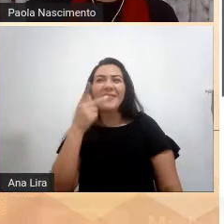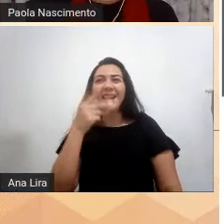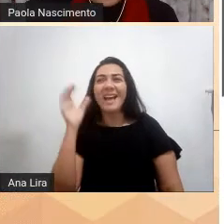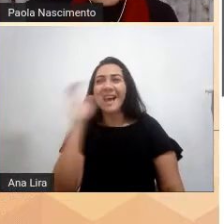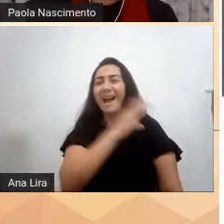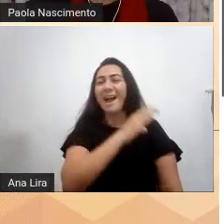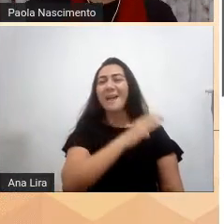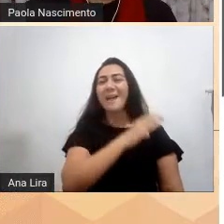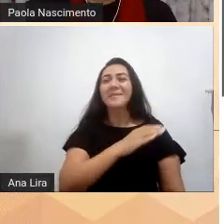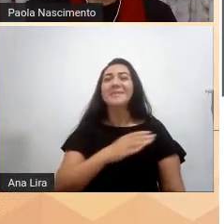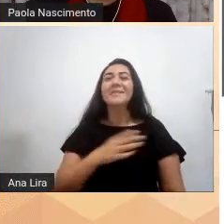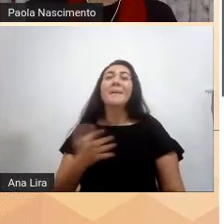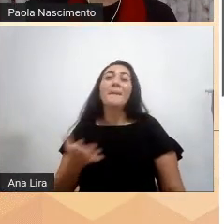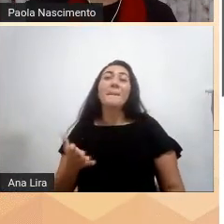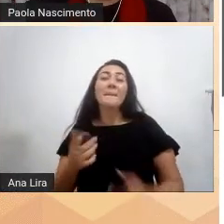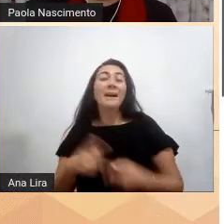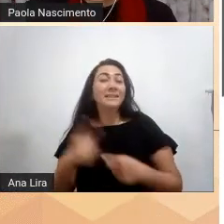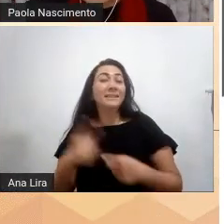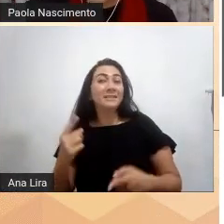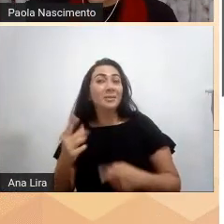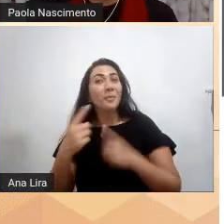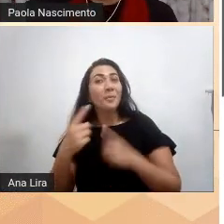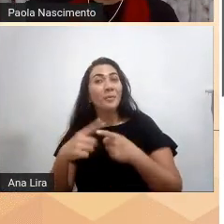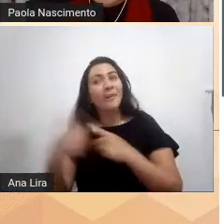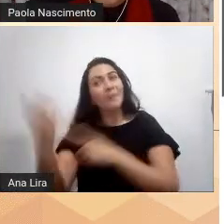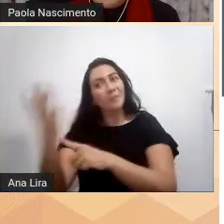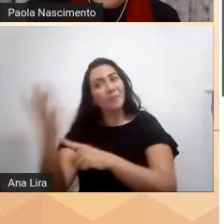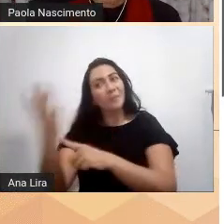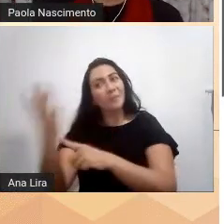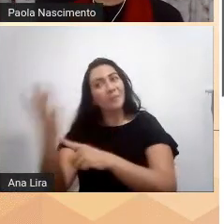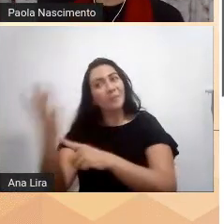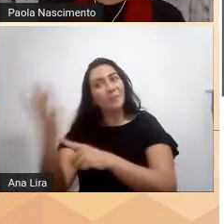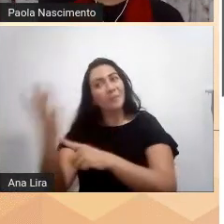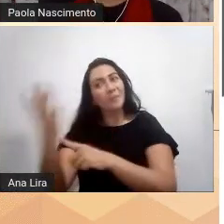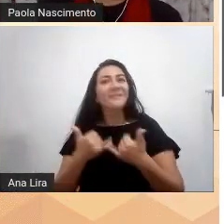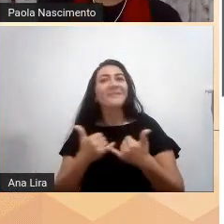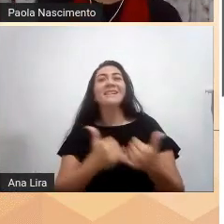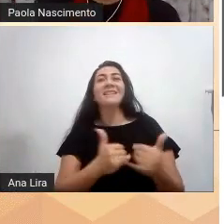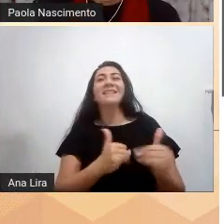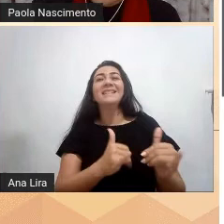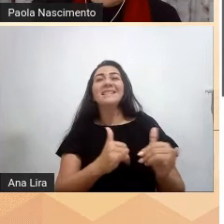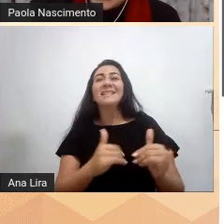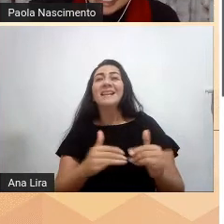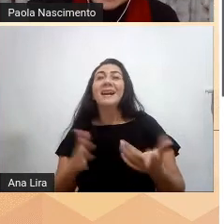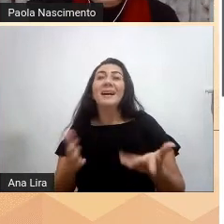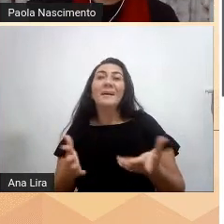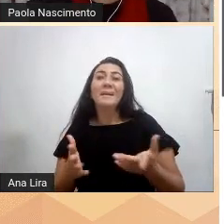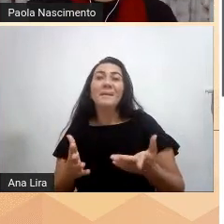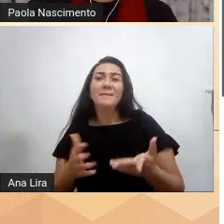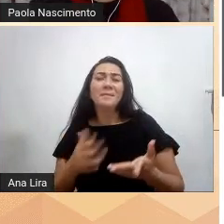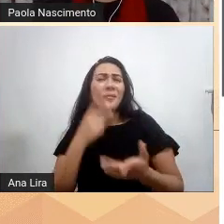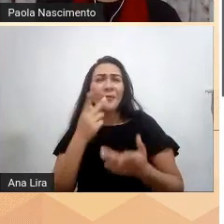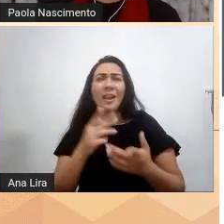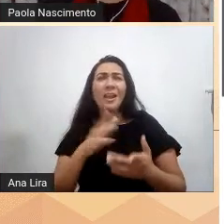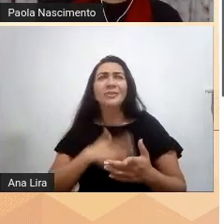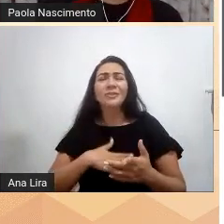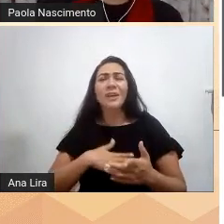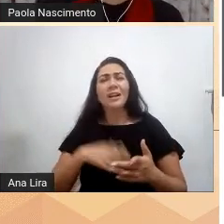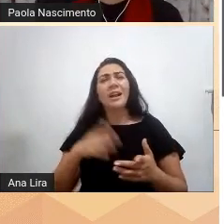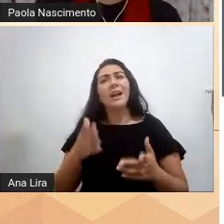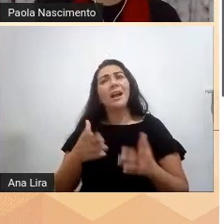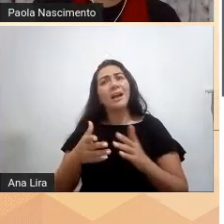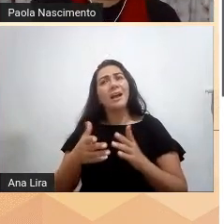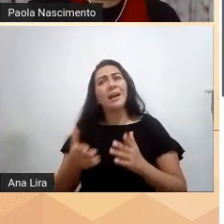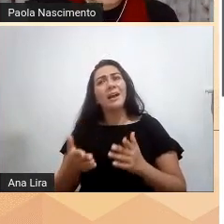E qualquer coisa, vocês vão me avisando. Paola, fala um pouquinho mais devagar, né? Quero entender um pouquinho mais sobre o que você está